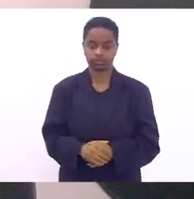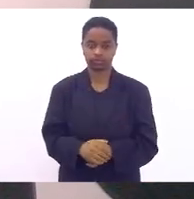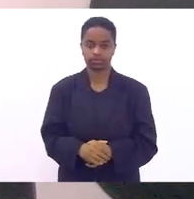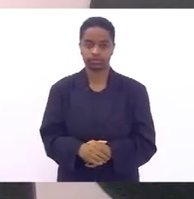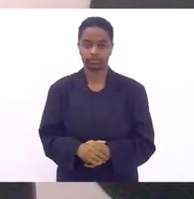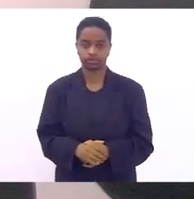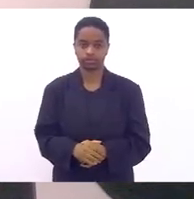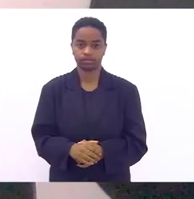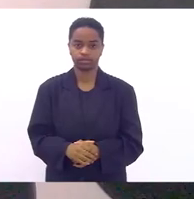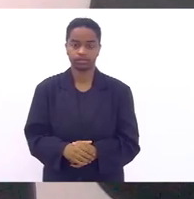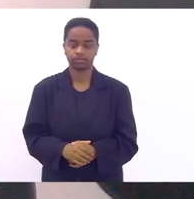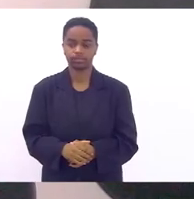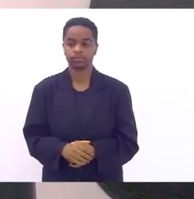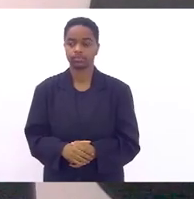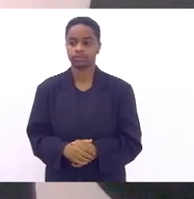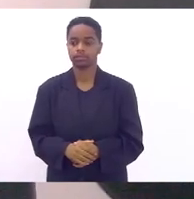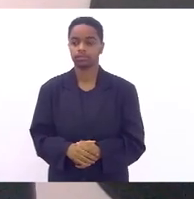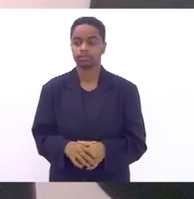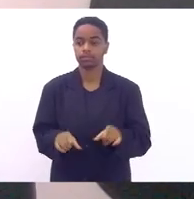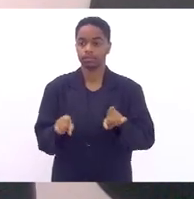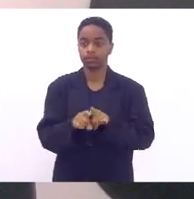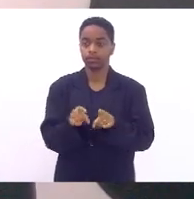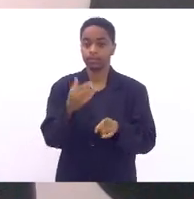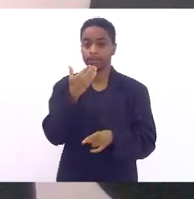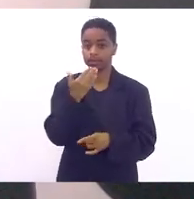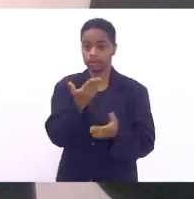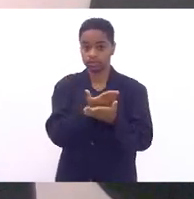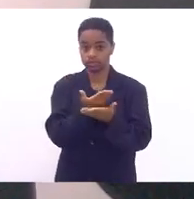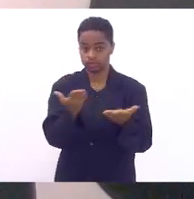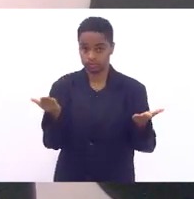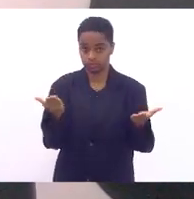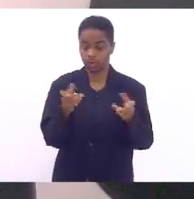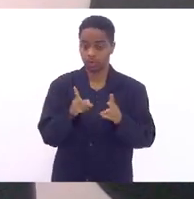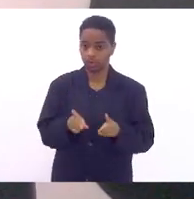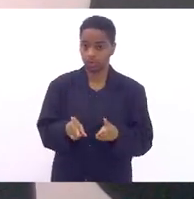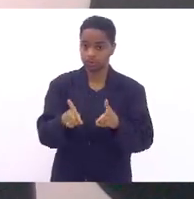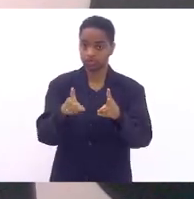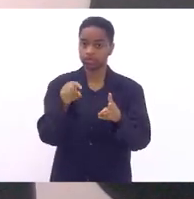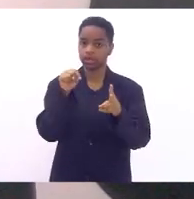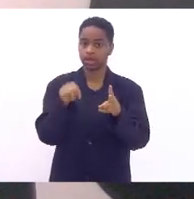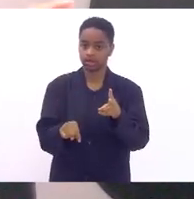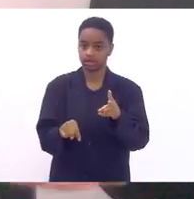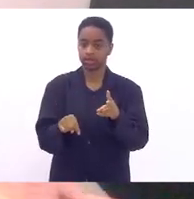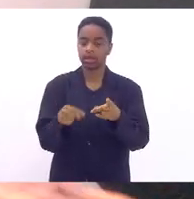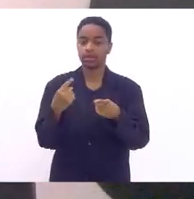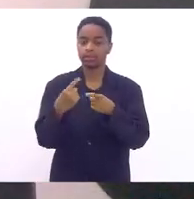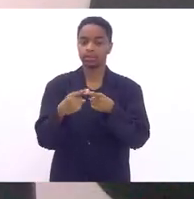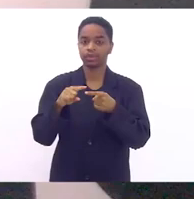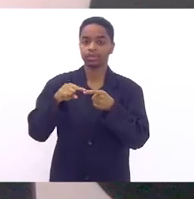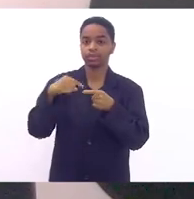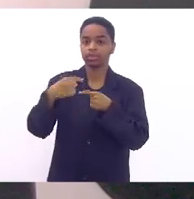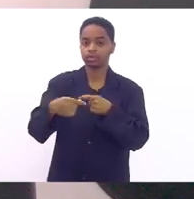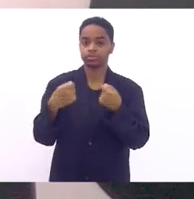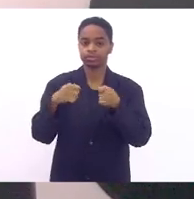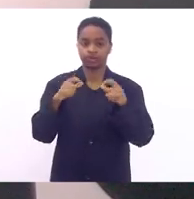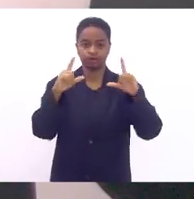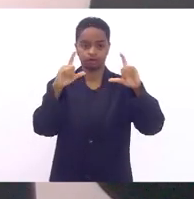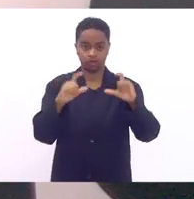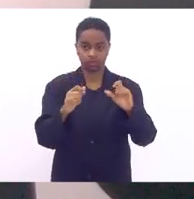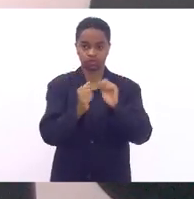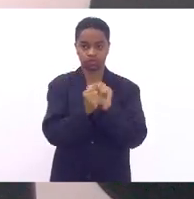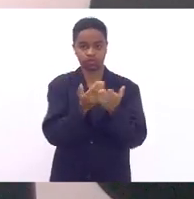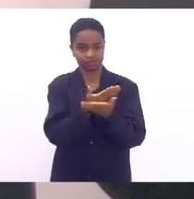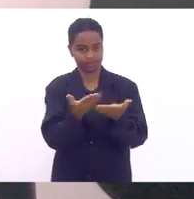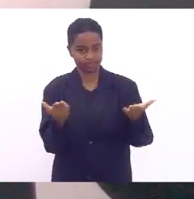e pedindo já a todos vocês né que permaneçam assim nos seus lugares para que a gente depois também possa tirar uma fotinho com